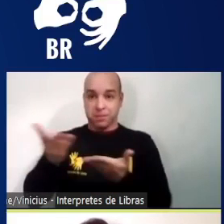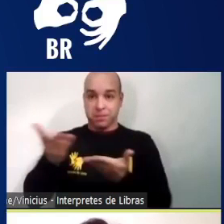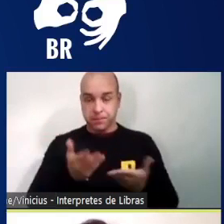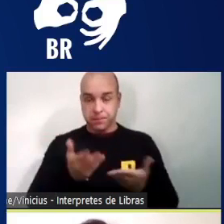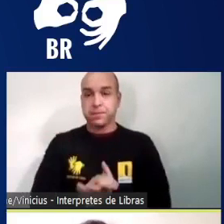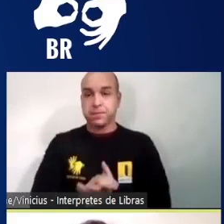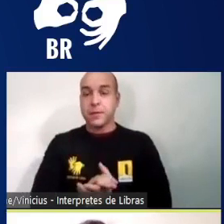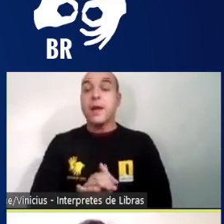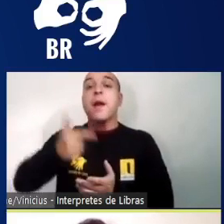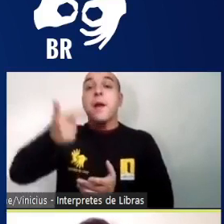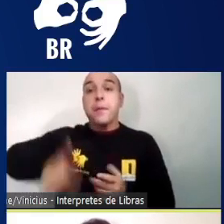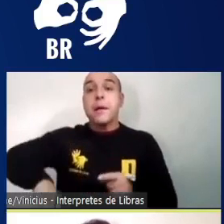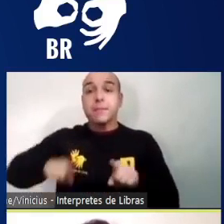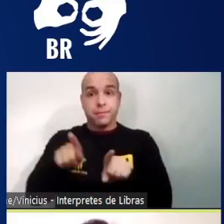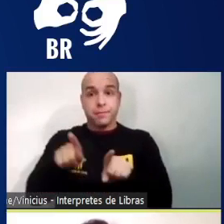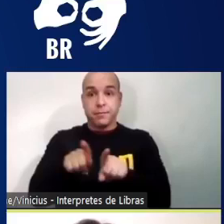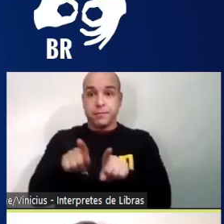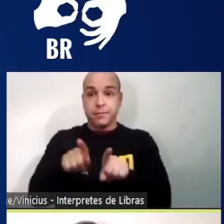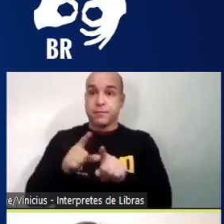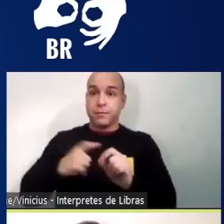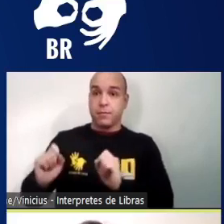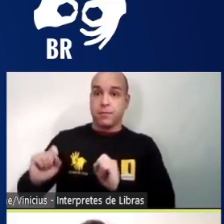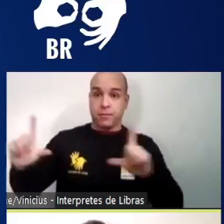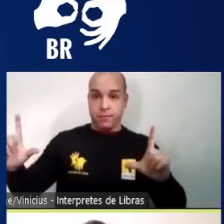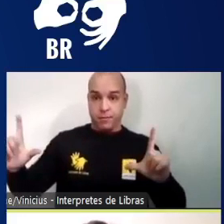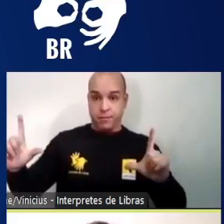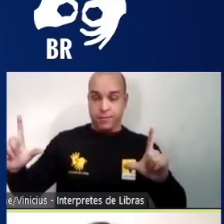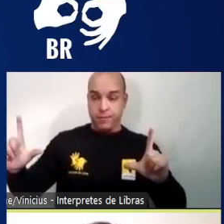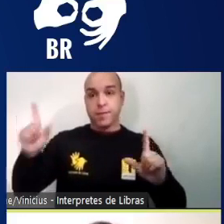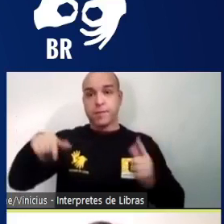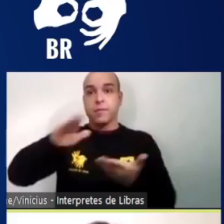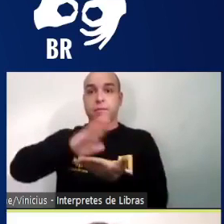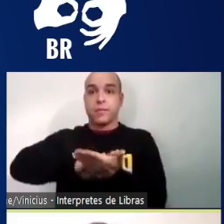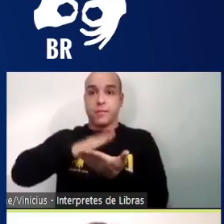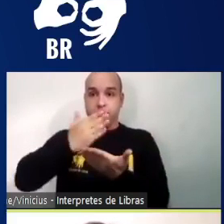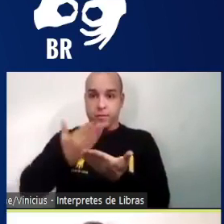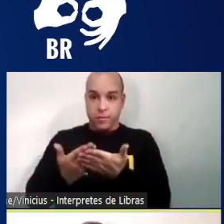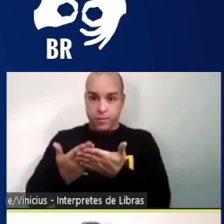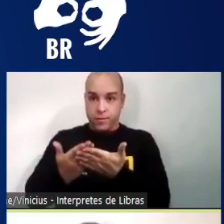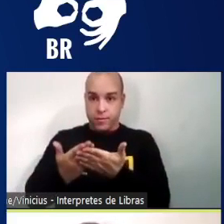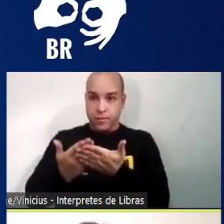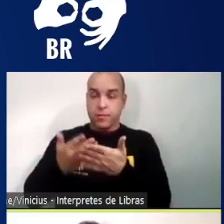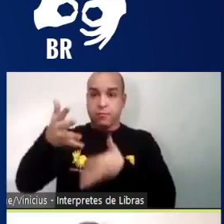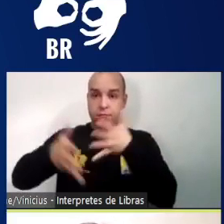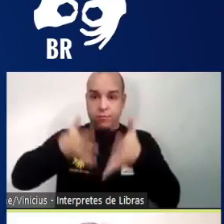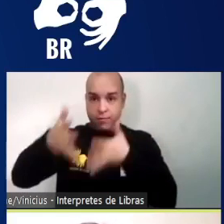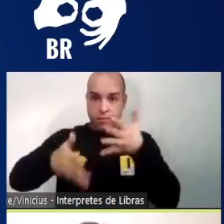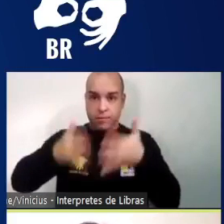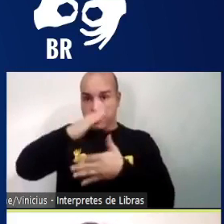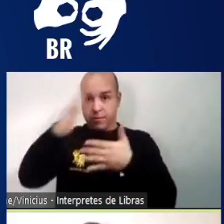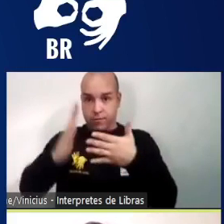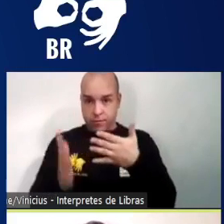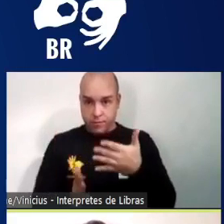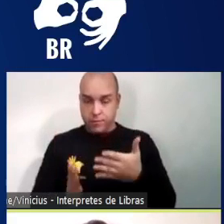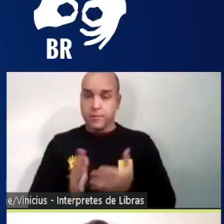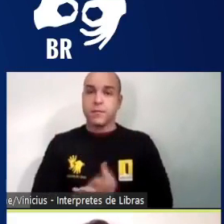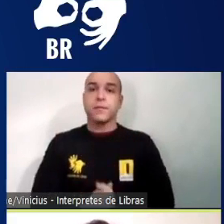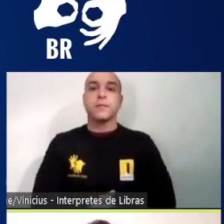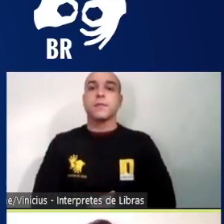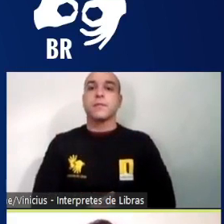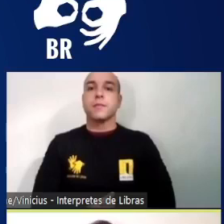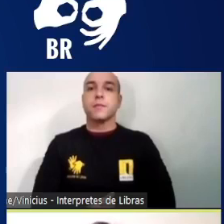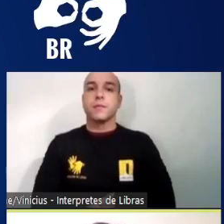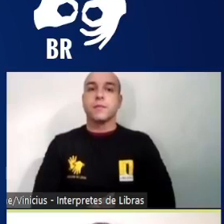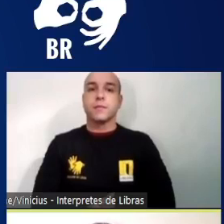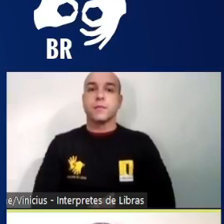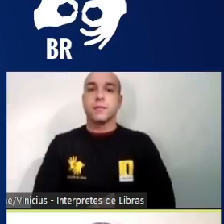a participação da Aline e do Vinícius como intérprete de línguas brasileiras de sinais.